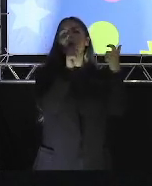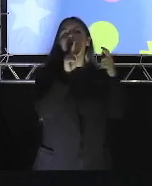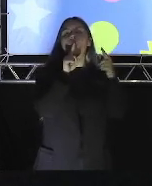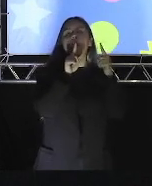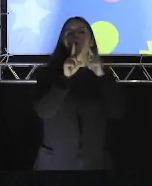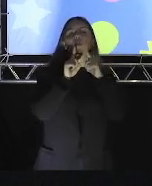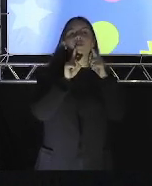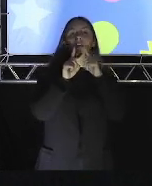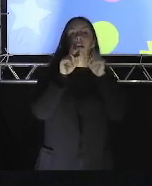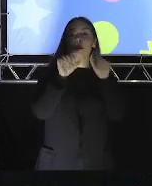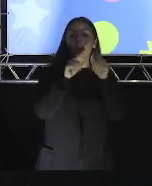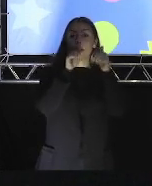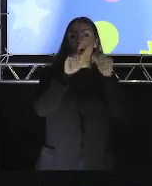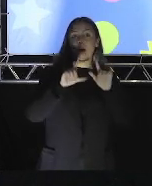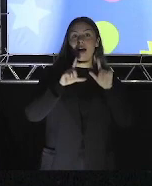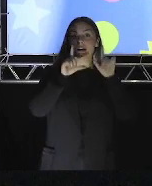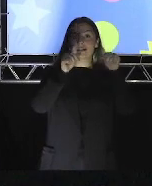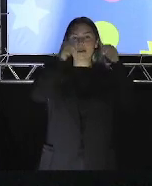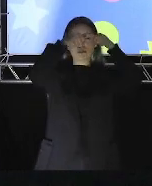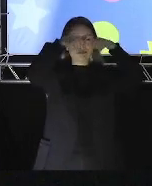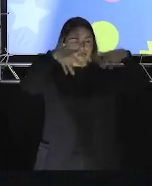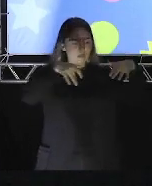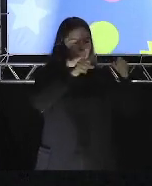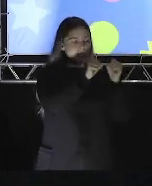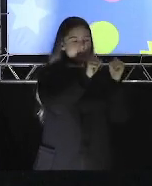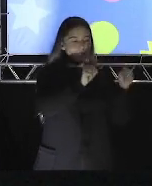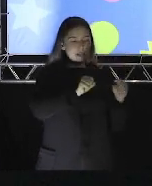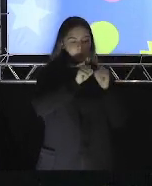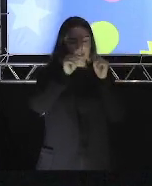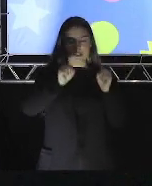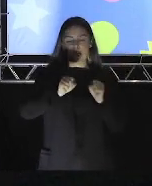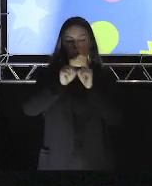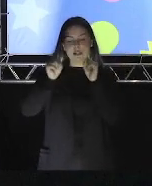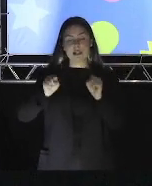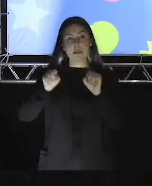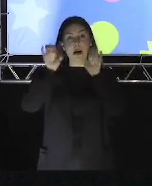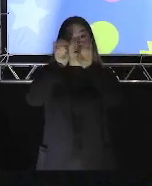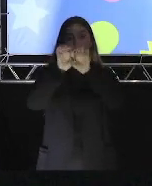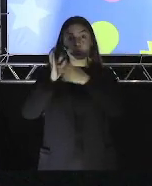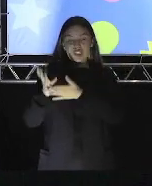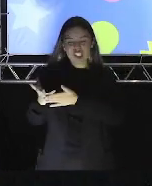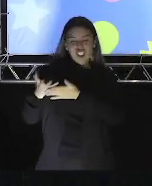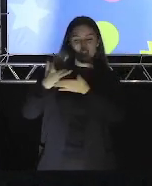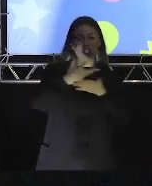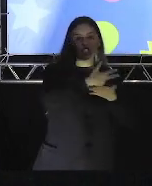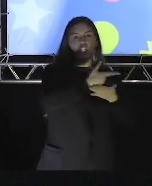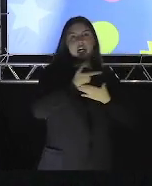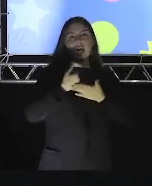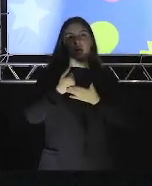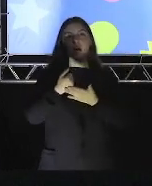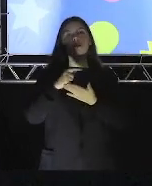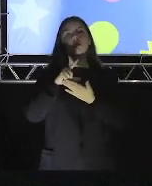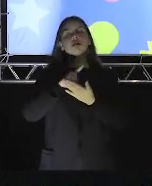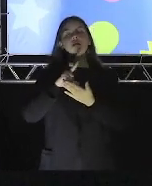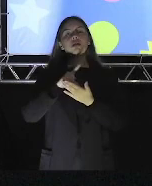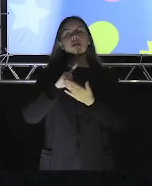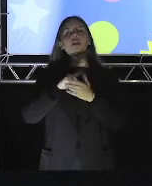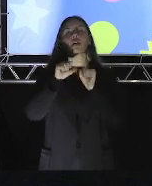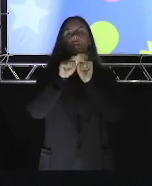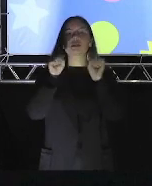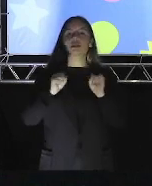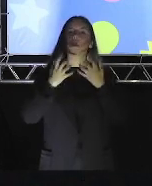coordena e melhora as funções dos subsistemas, a estrutura resultante é um sistema estável, resiliente